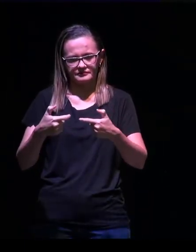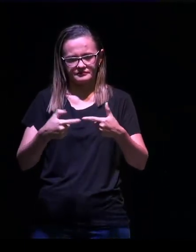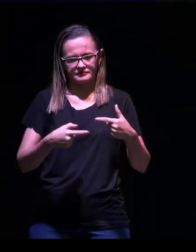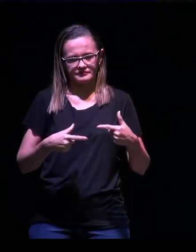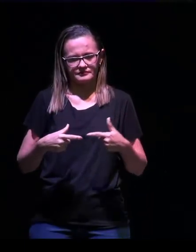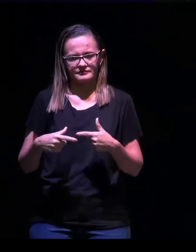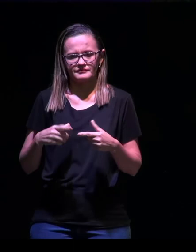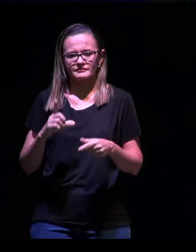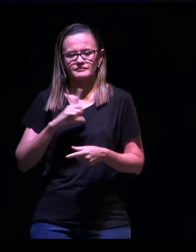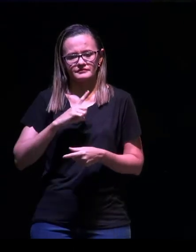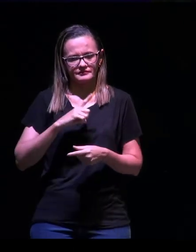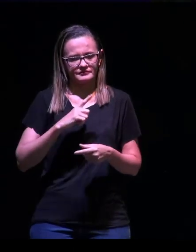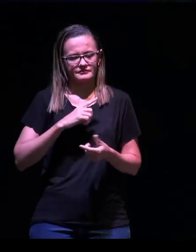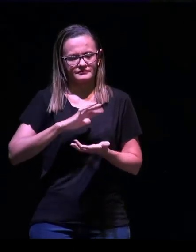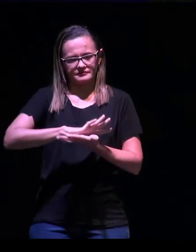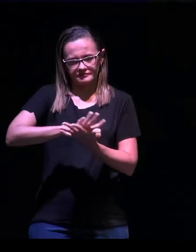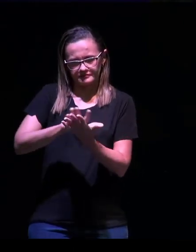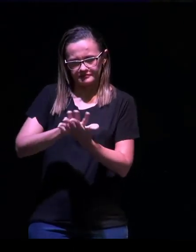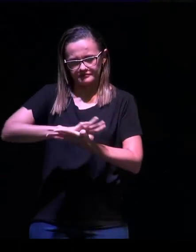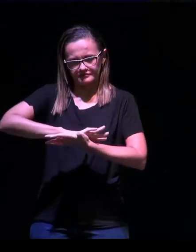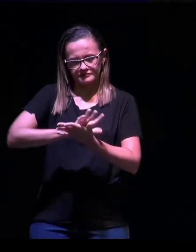Israel, porque o problema do mundo é Israel.